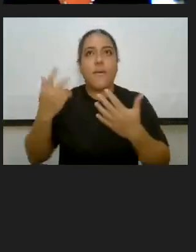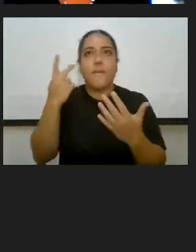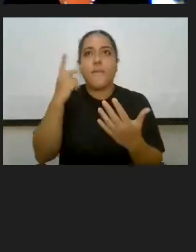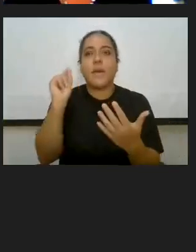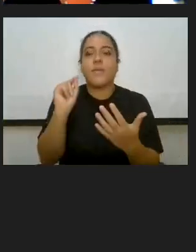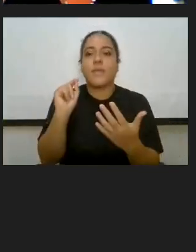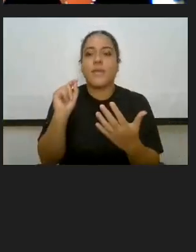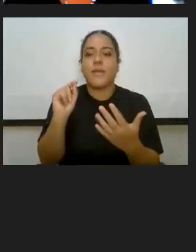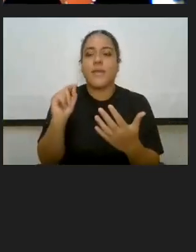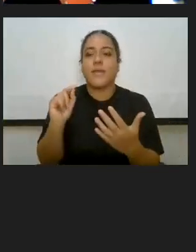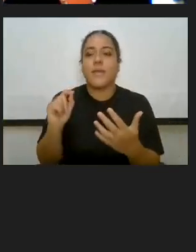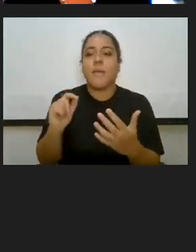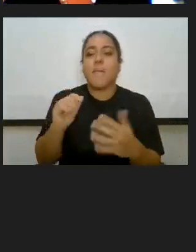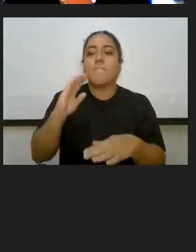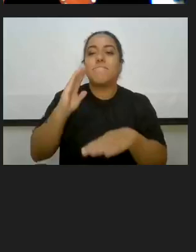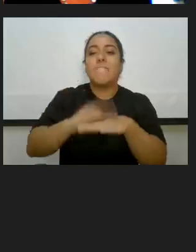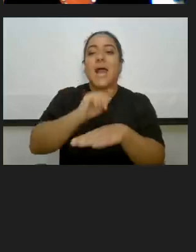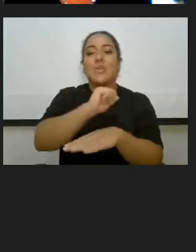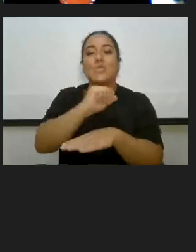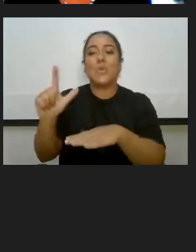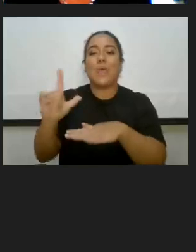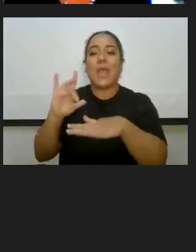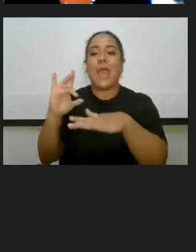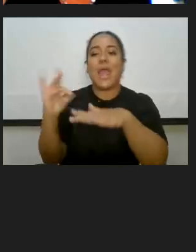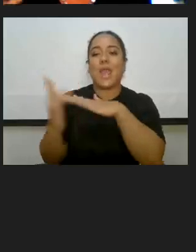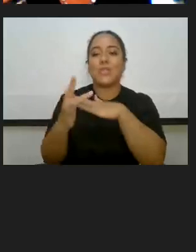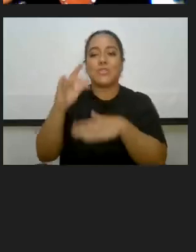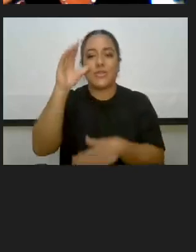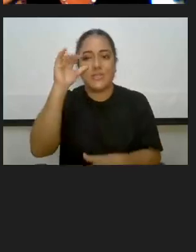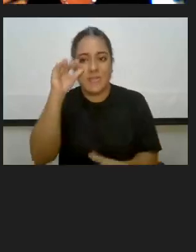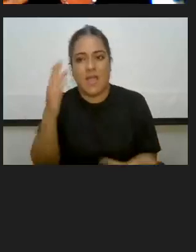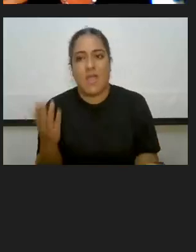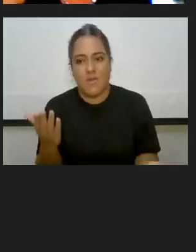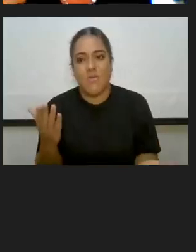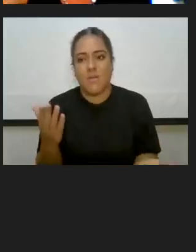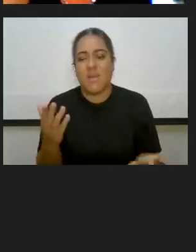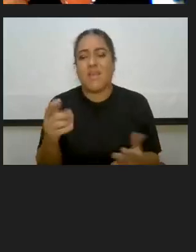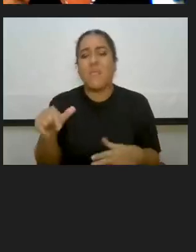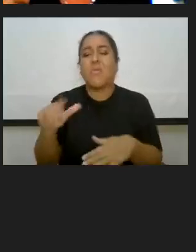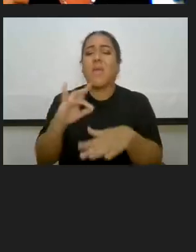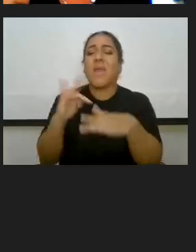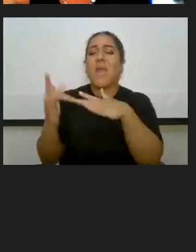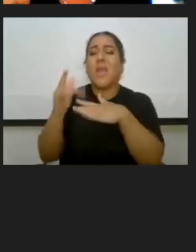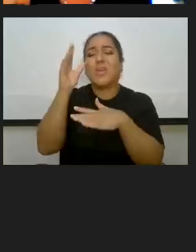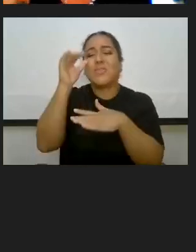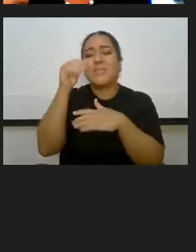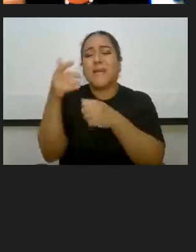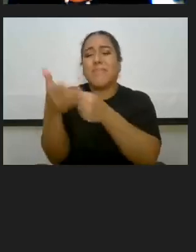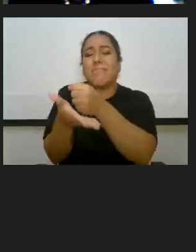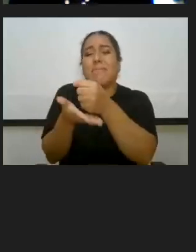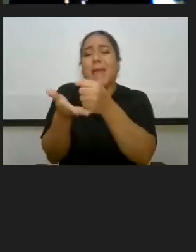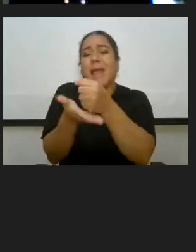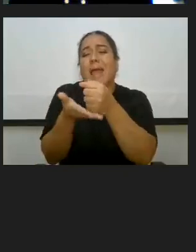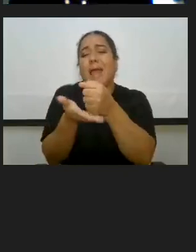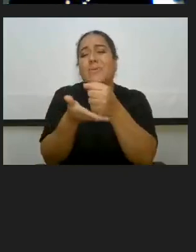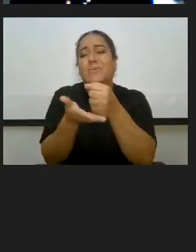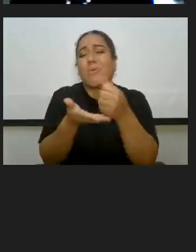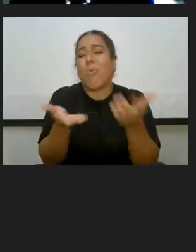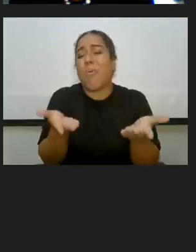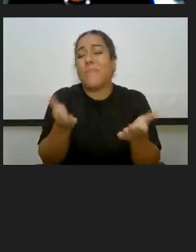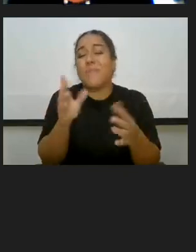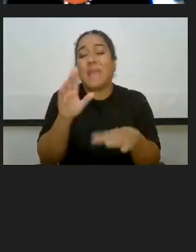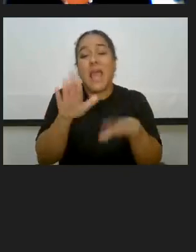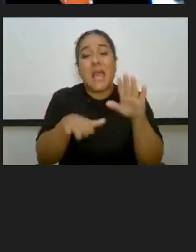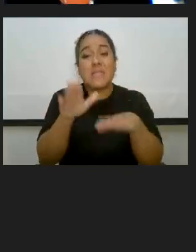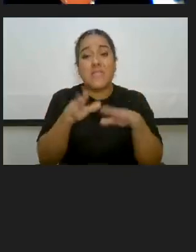redes sociais têm nos colocado, que vem de maneira muito superficial e, muitas vezes, muito delicada